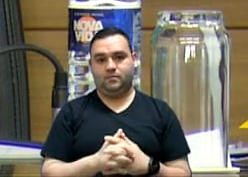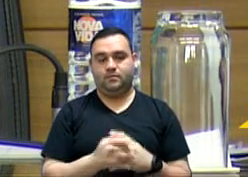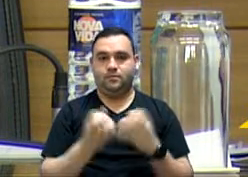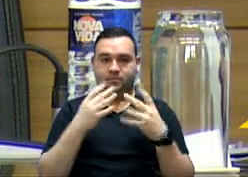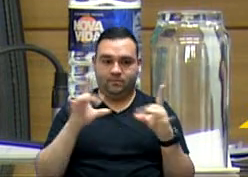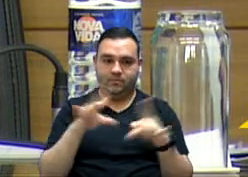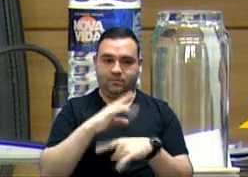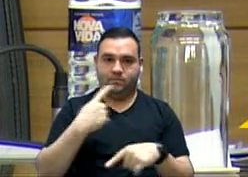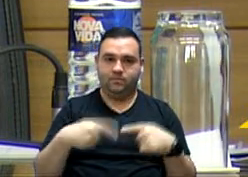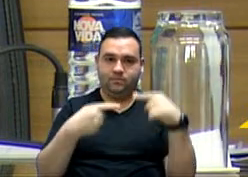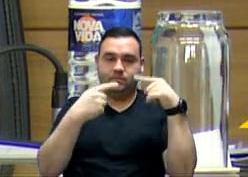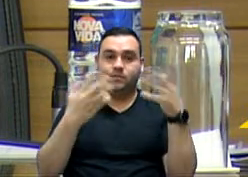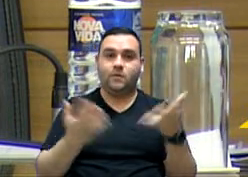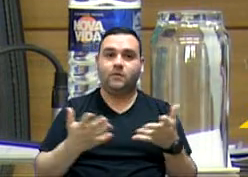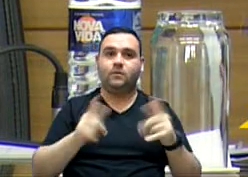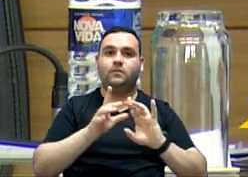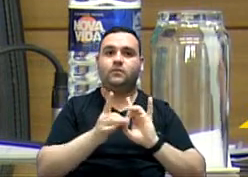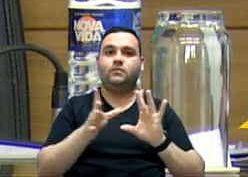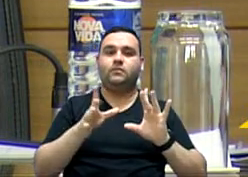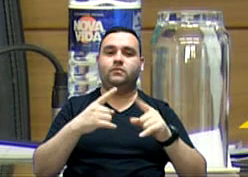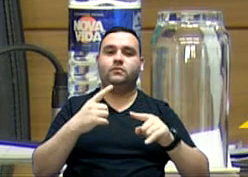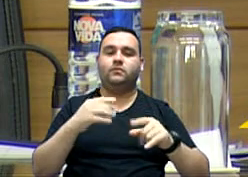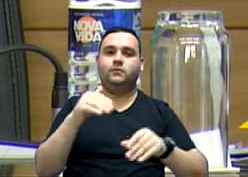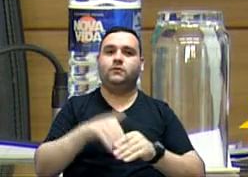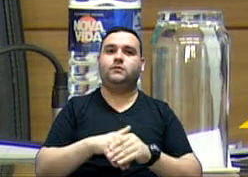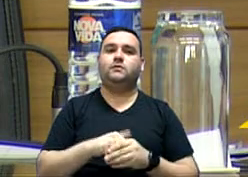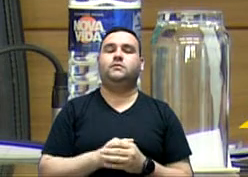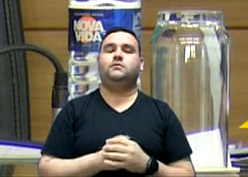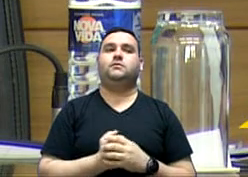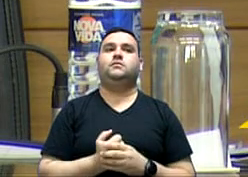Bom, encerrada a discussão, abre o painel para votação.